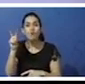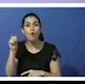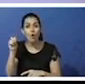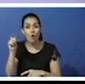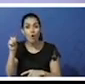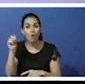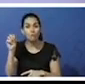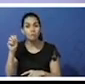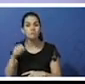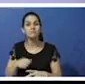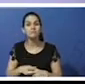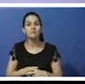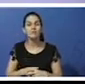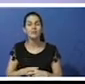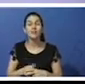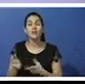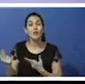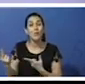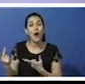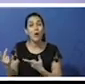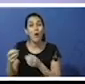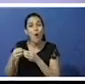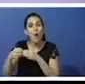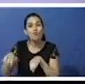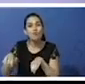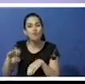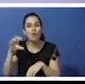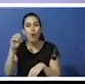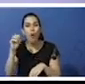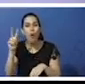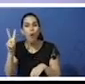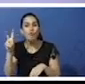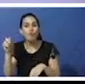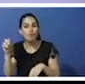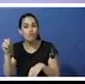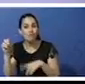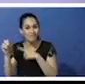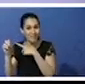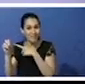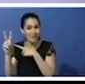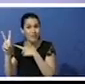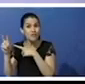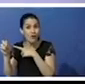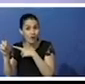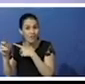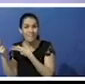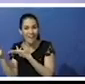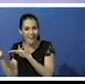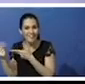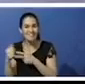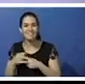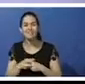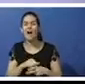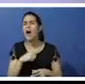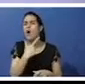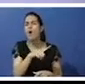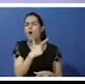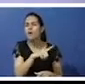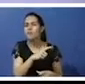vovô. Vovô termina igual o ovo, tá? Olha só, próxima palavra.